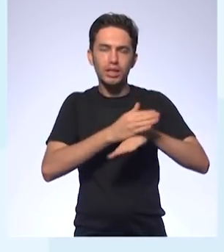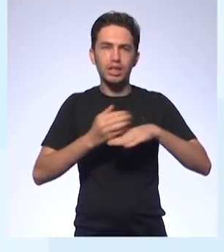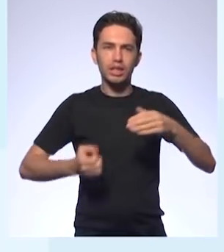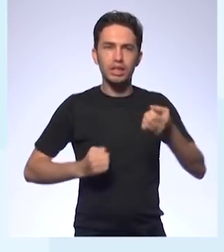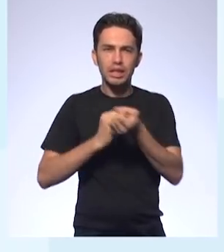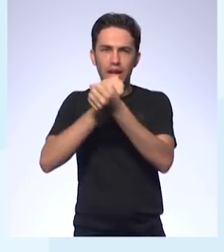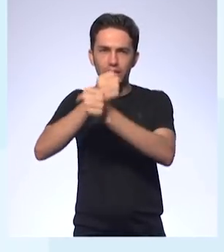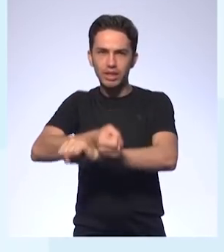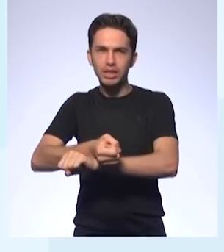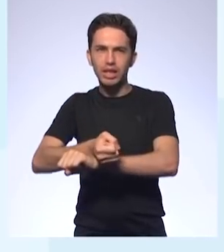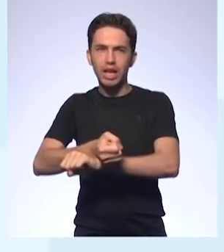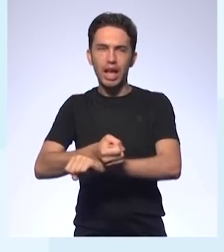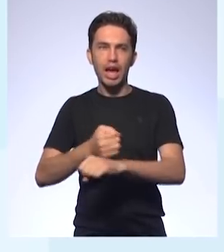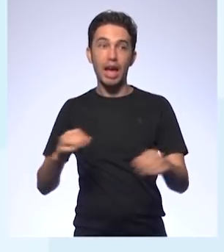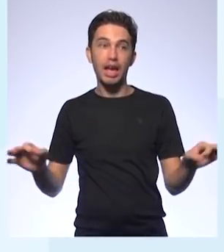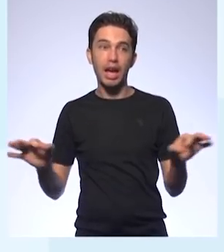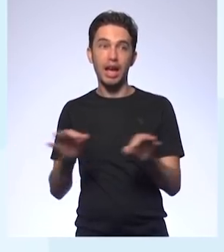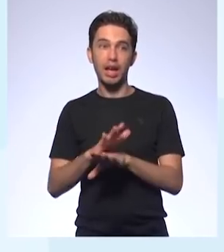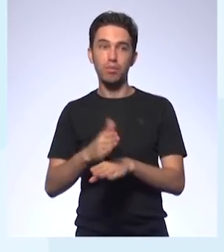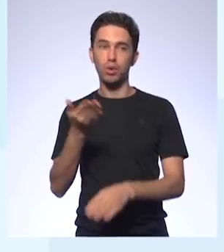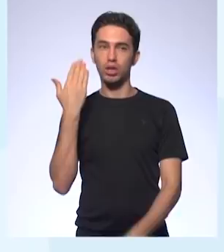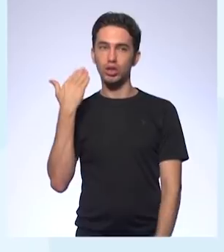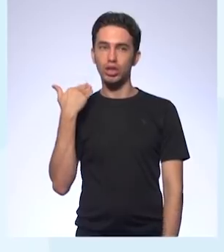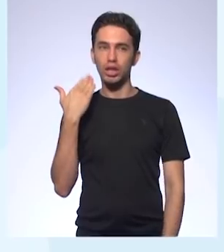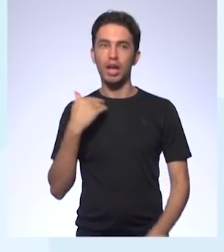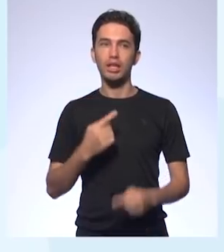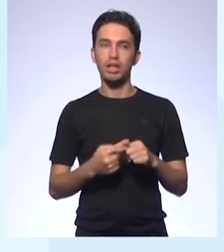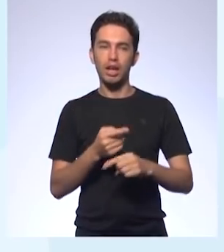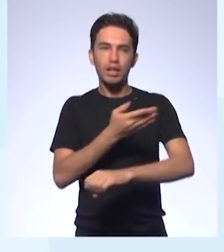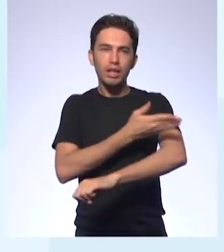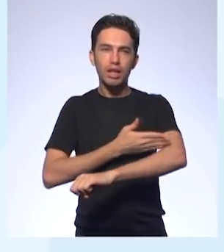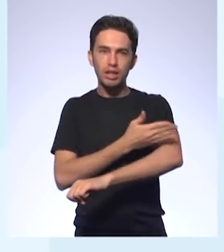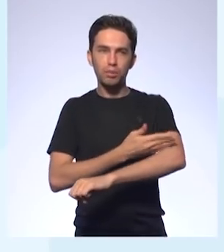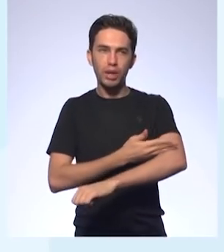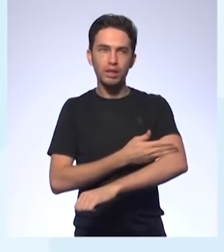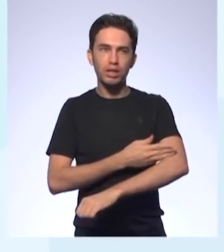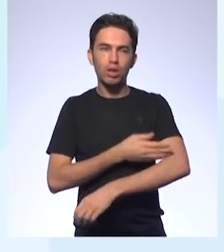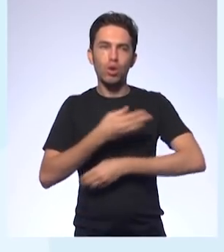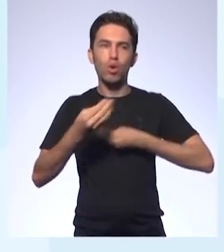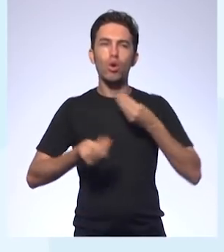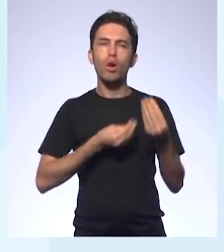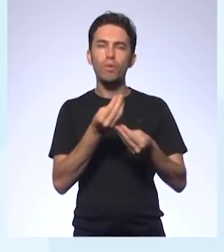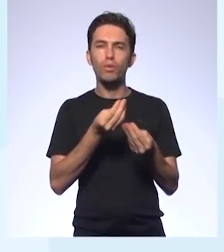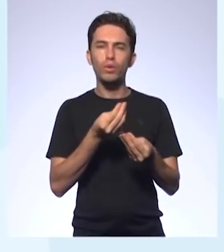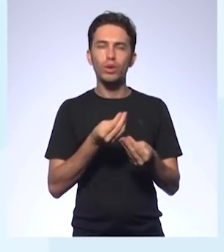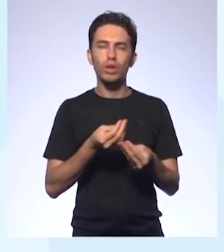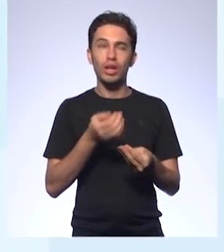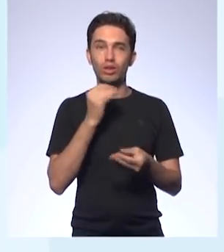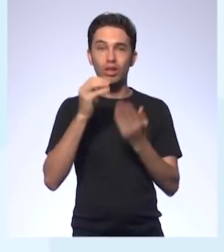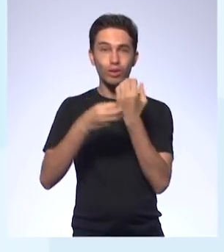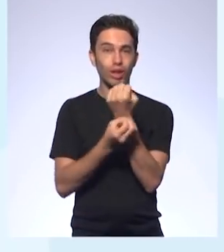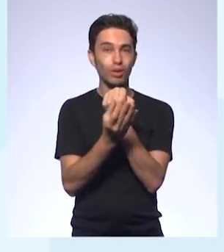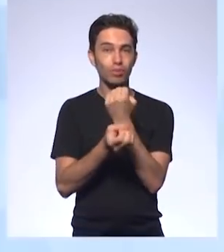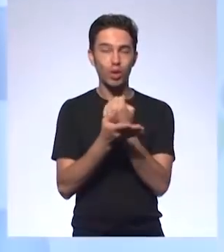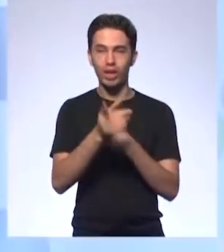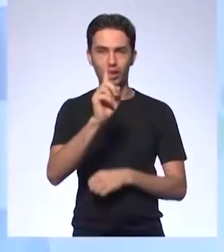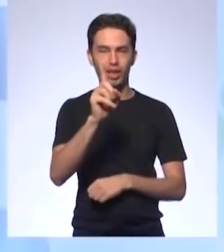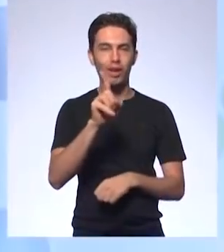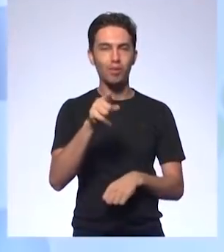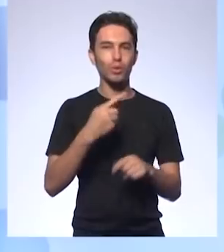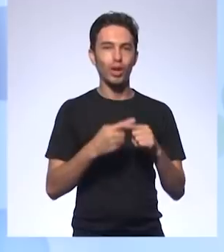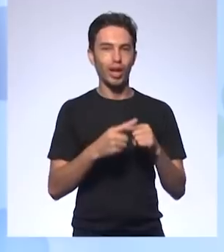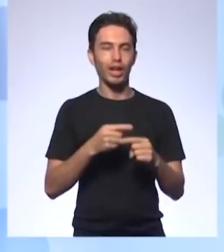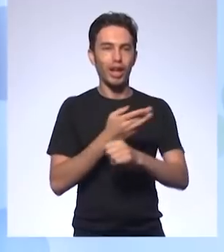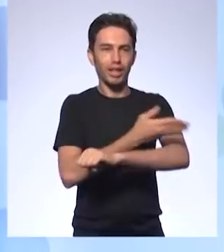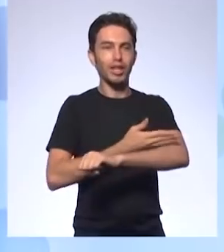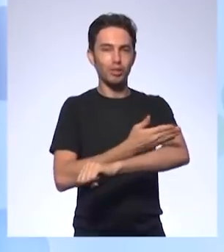de existir na Idade Média? Já vou dar um spoiler que não, que ainda tinha escravidão. Como você chegou a essa conclusão? Agora é com